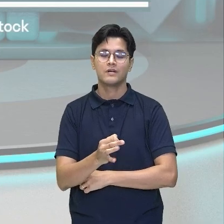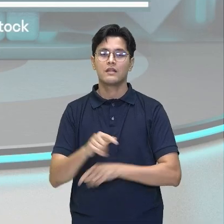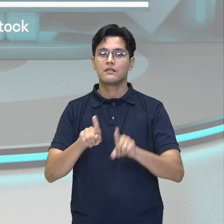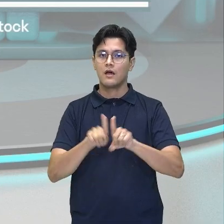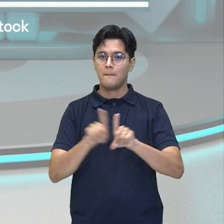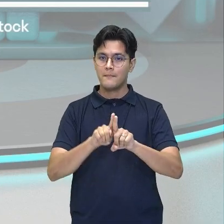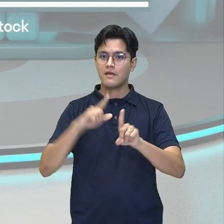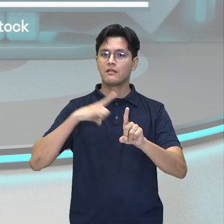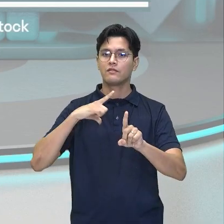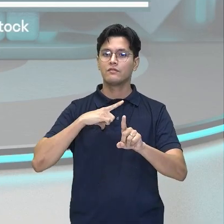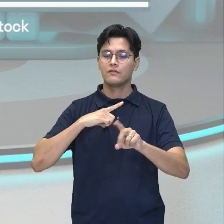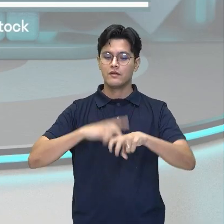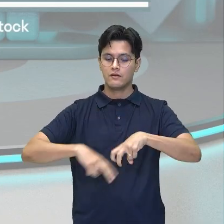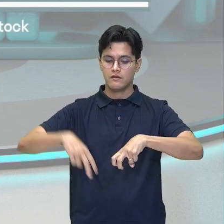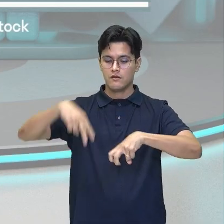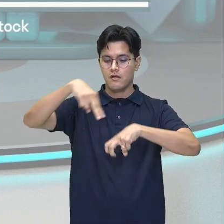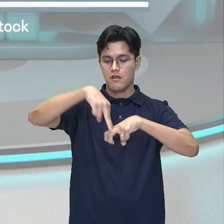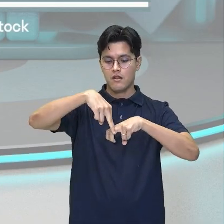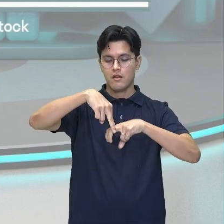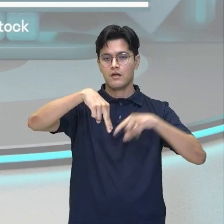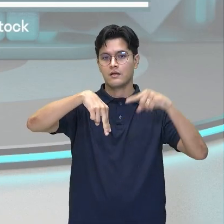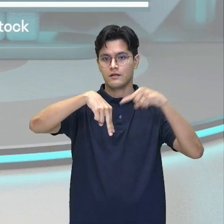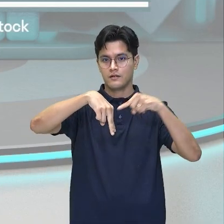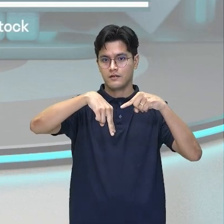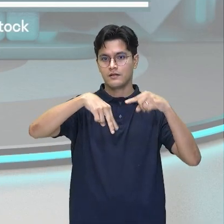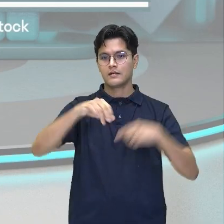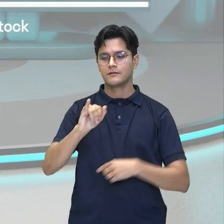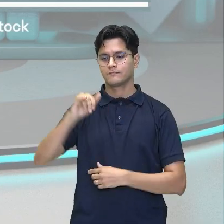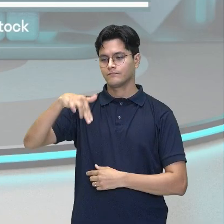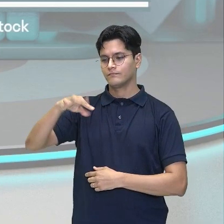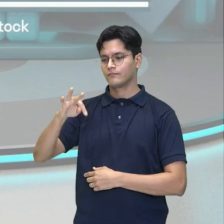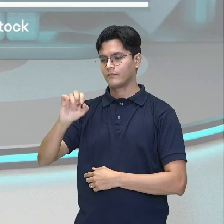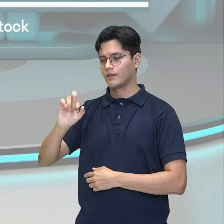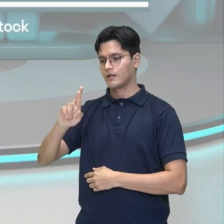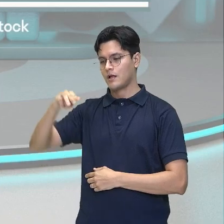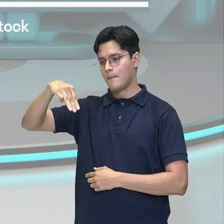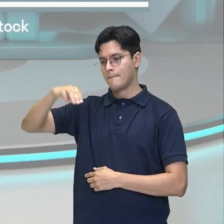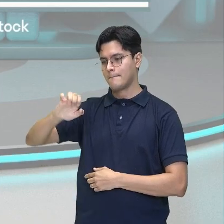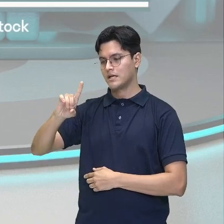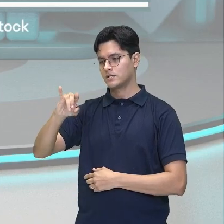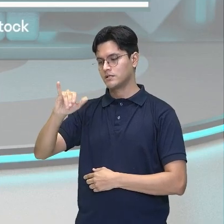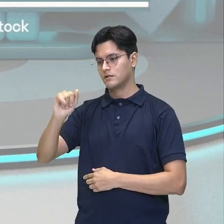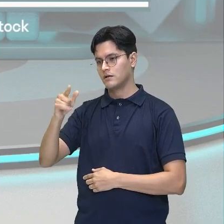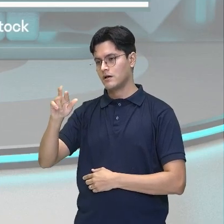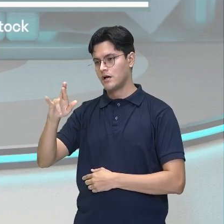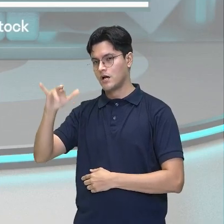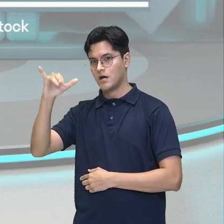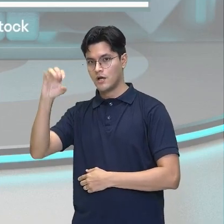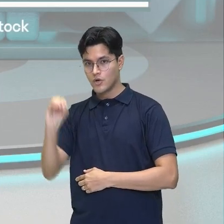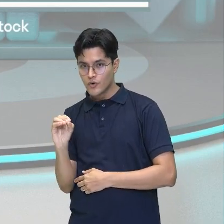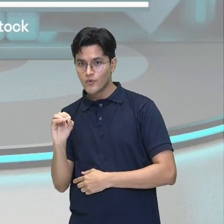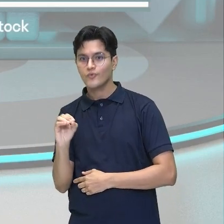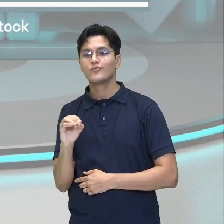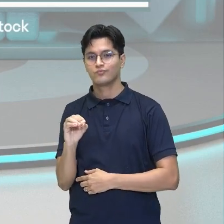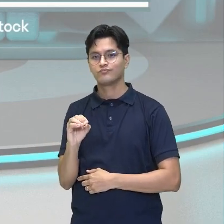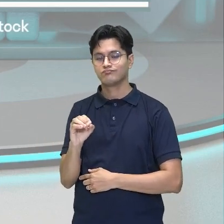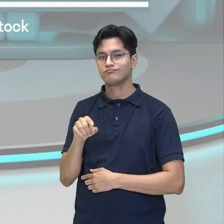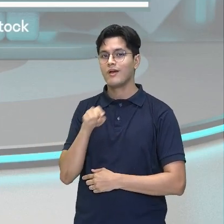o papel do intermediário, que também vai estar servindo de base ali para o volante, que vai estar fazendo ali